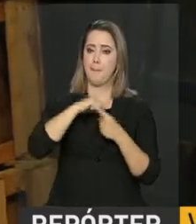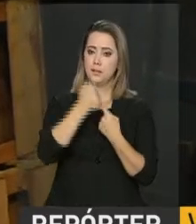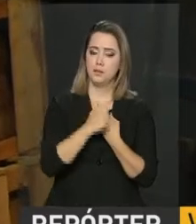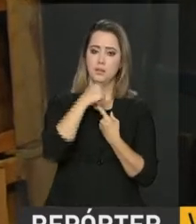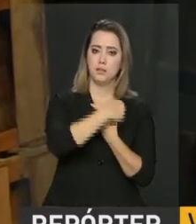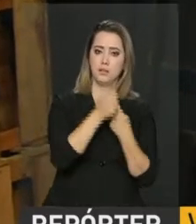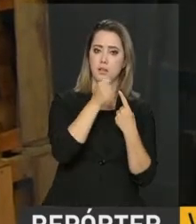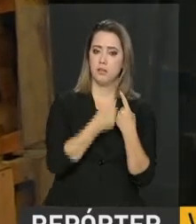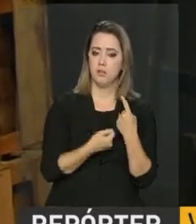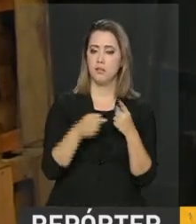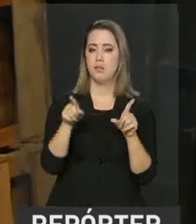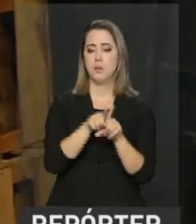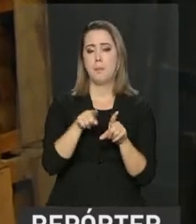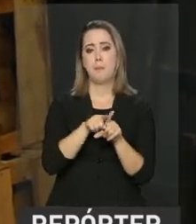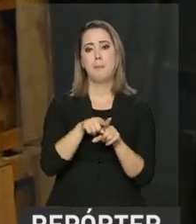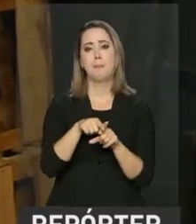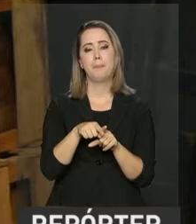banana,